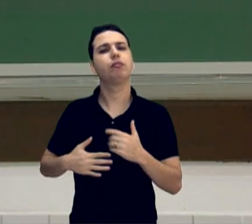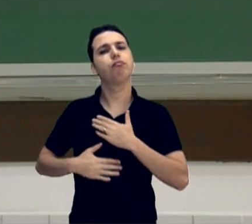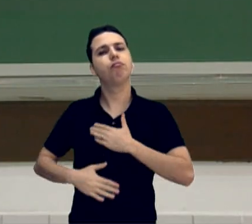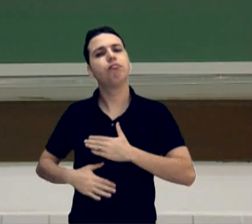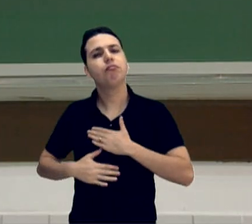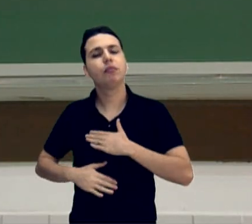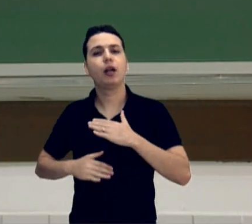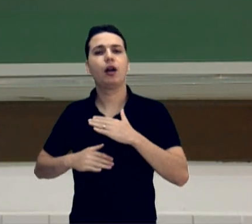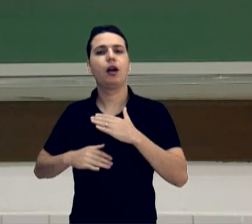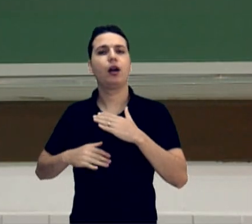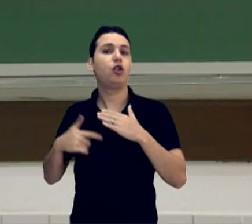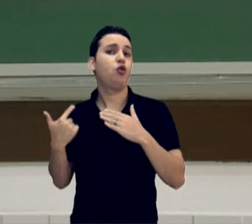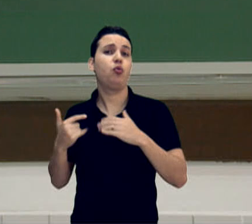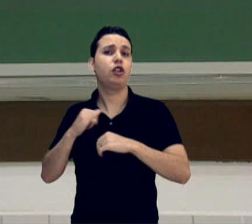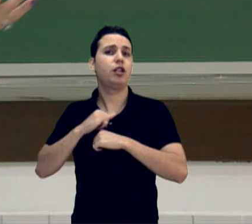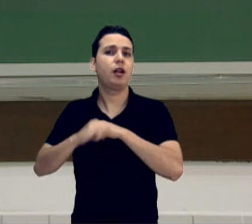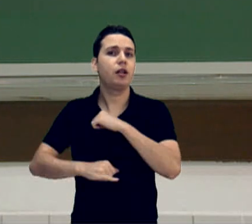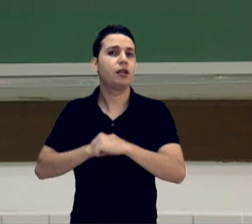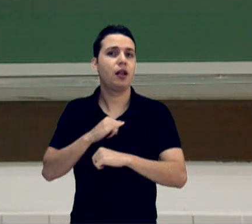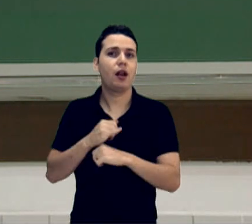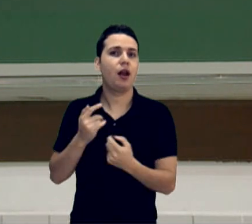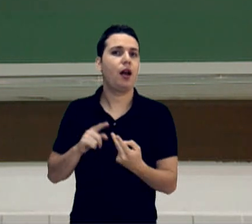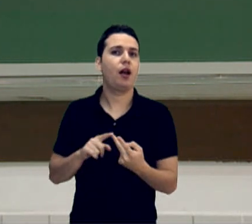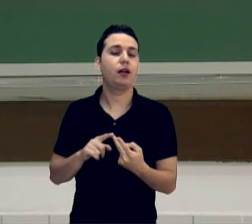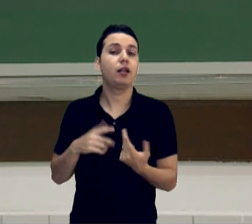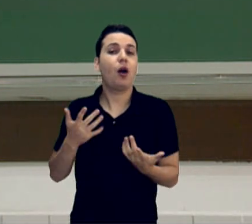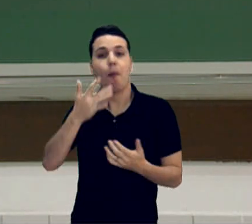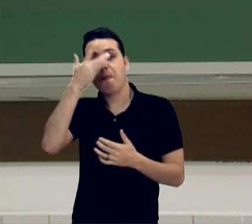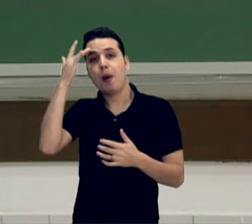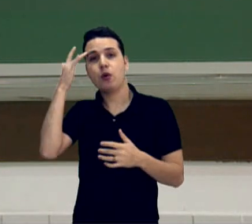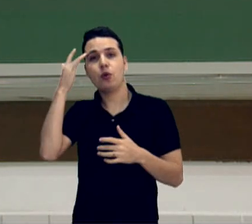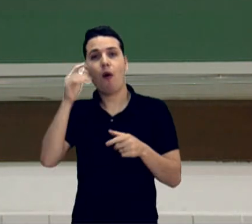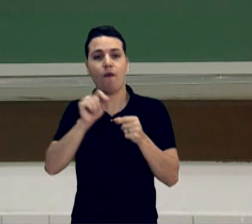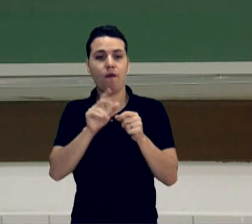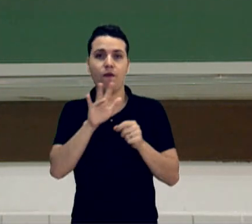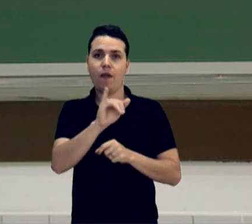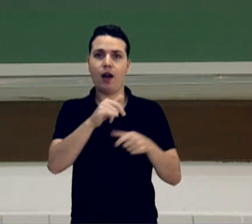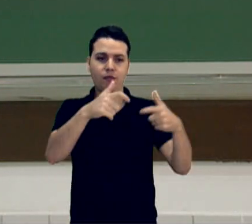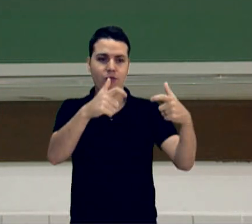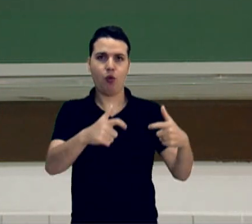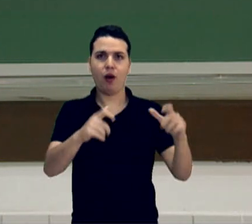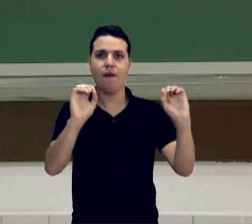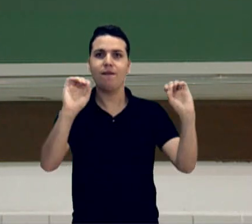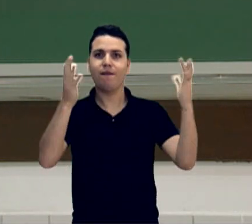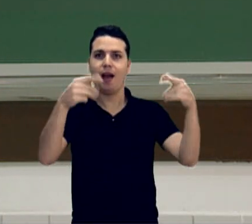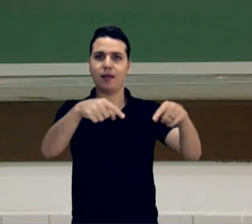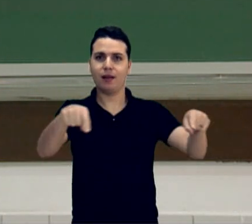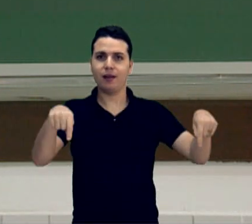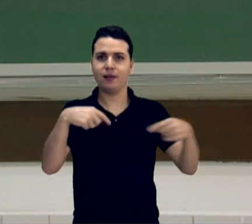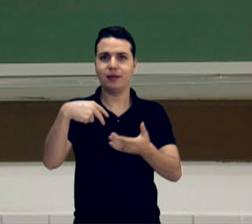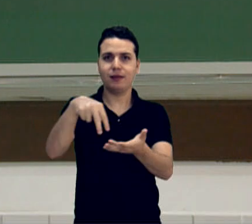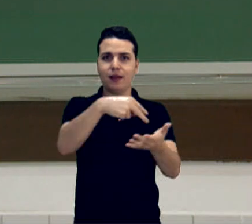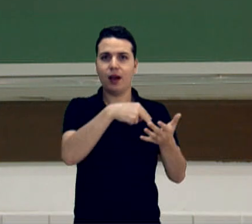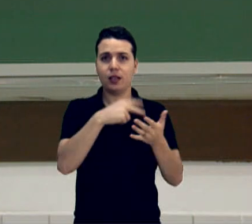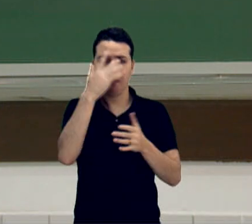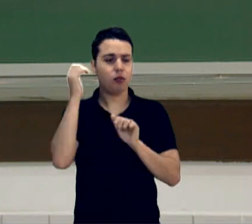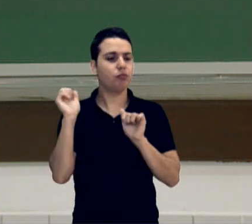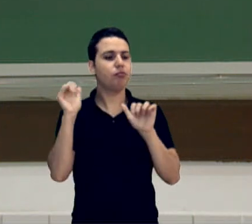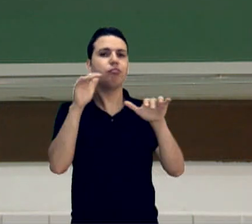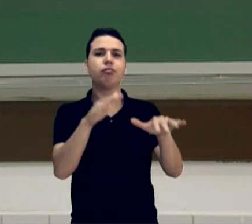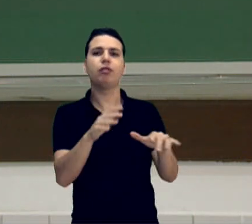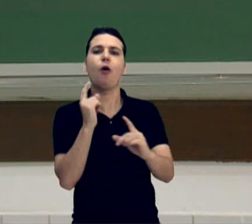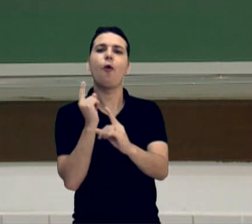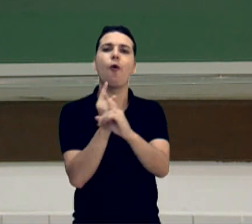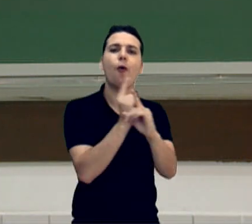então as pessoas costumavam participar dos bailes para se encontrarem nas comunidades, né? Porque quem mora no interior, na questão